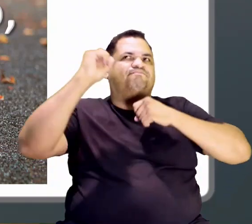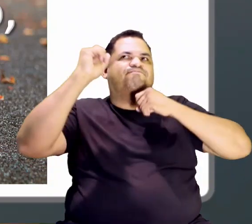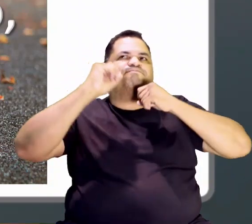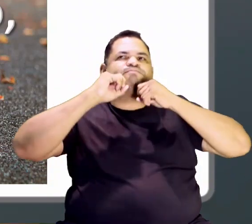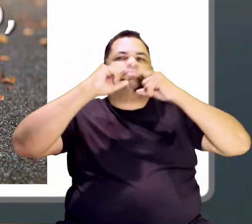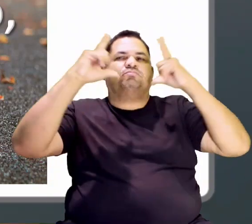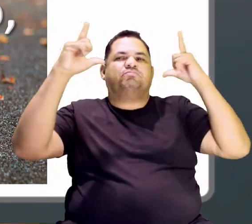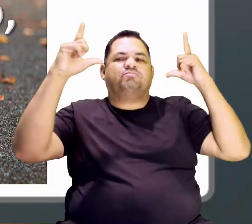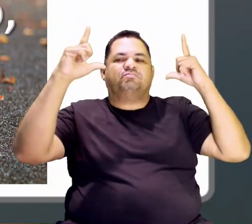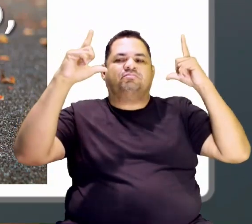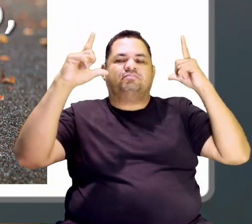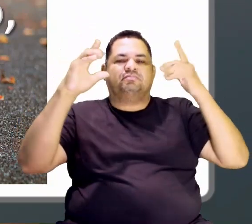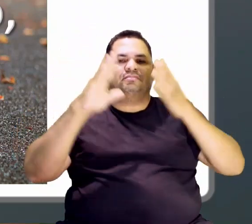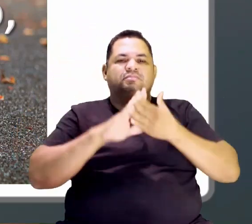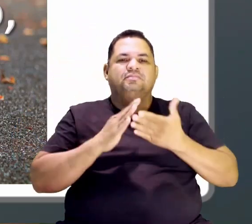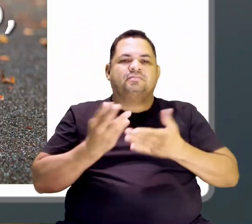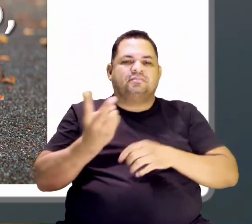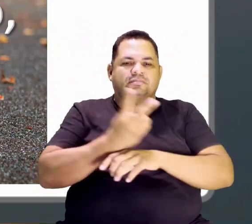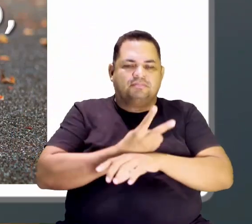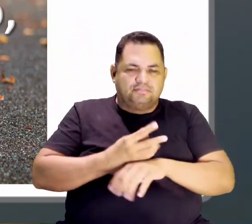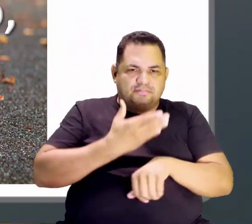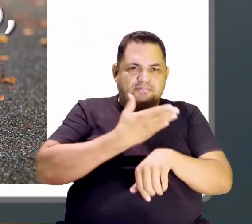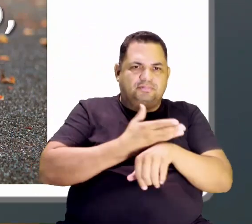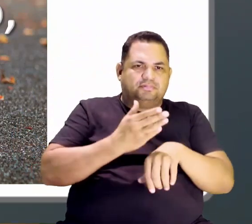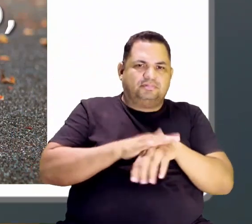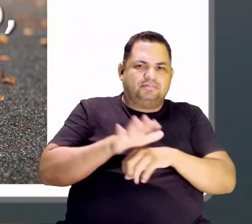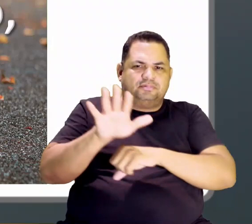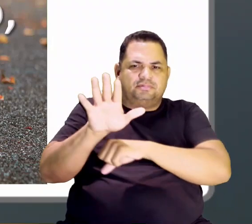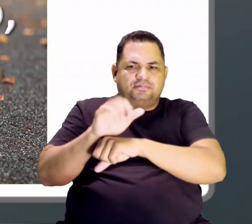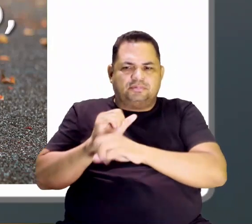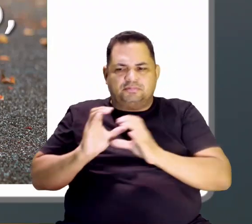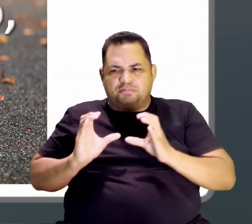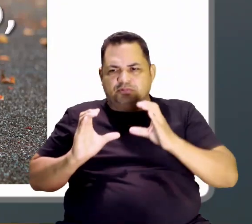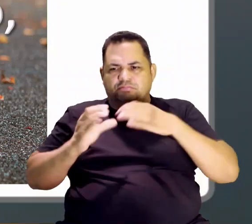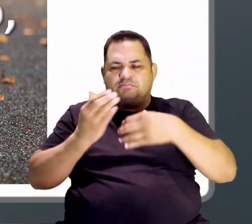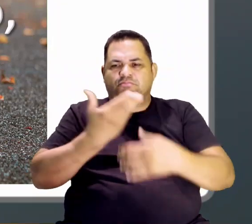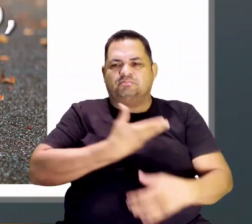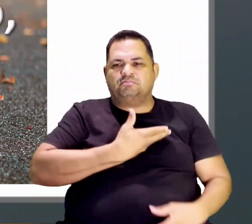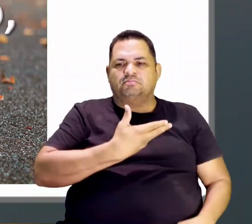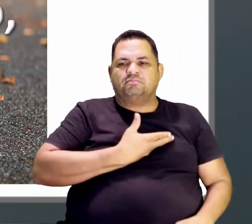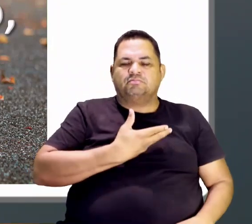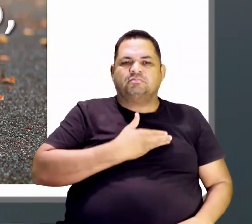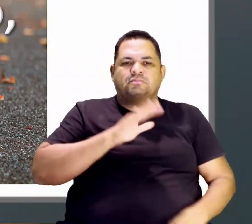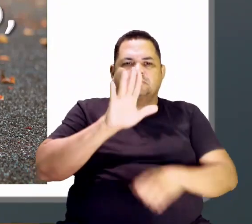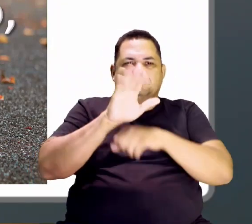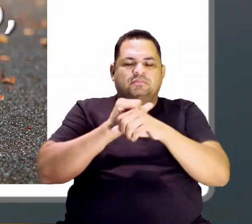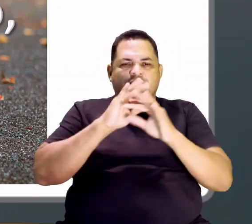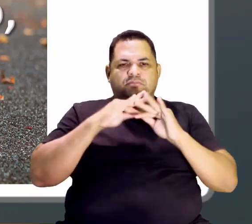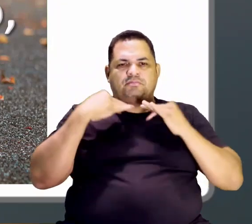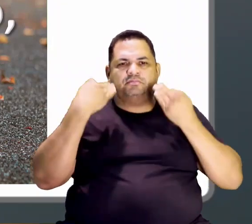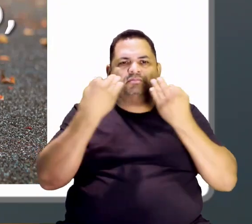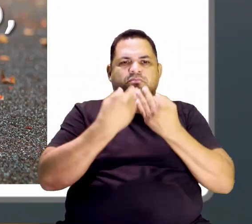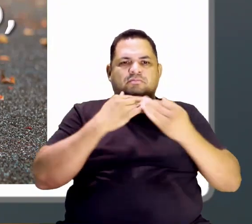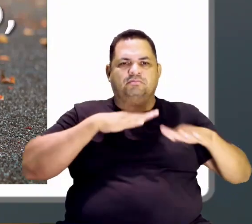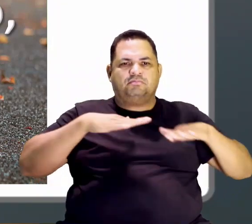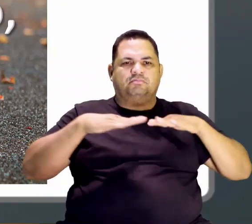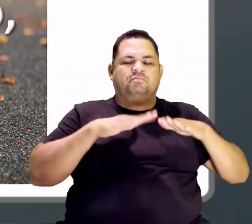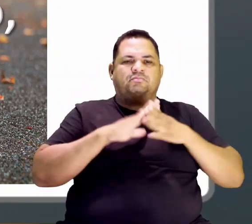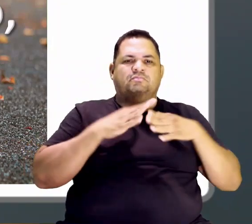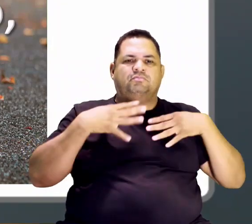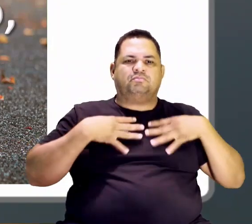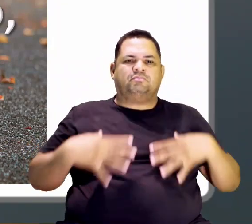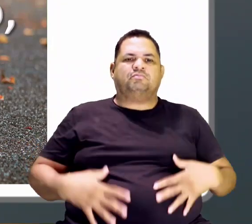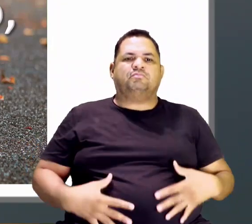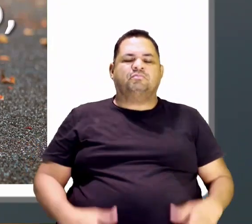abrir. Então, busque se exercitar, chama uma galera que tu gosta, chama teus familiares, né? Movimenta esse corpo, galera. Afinal